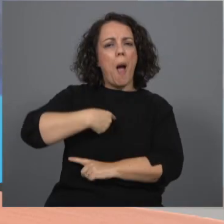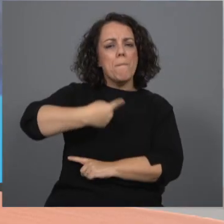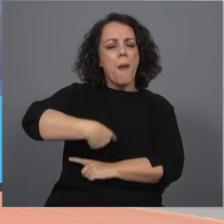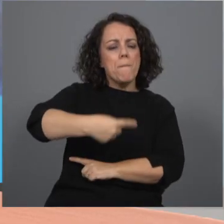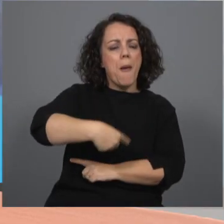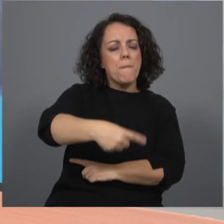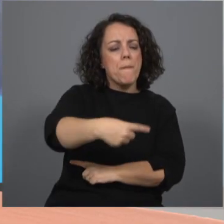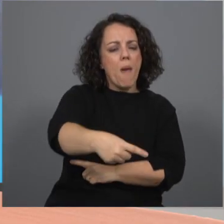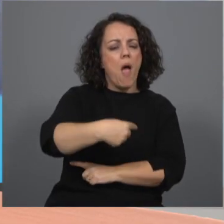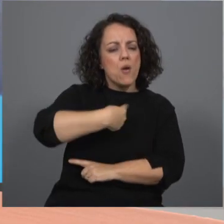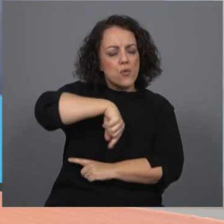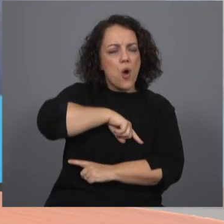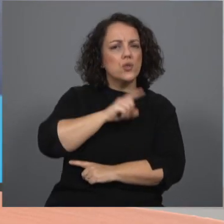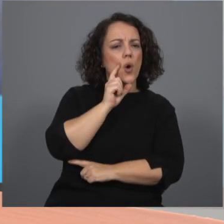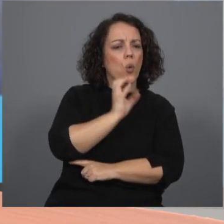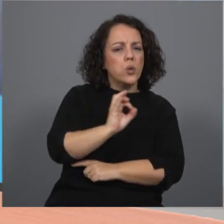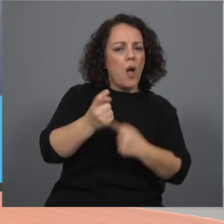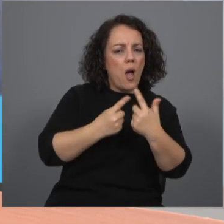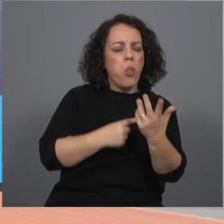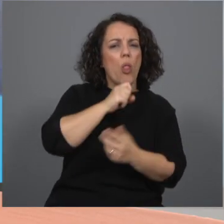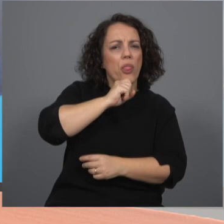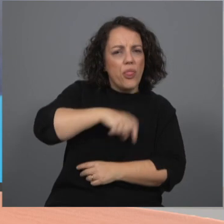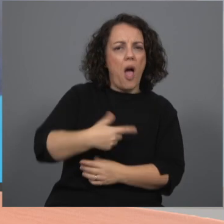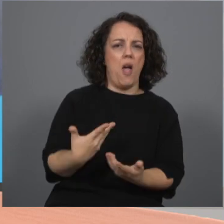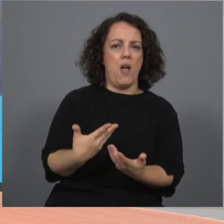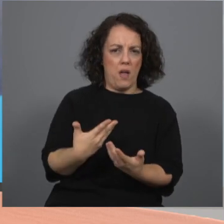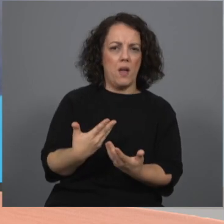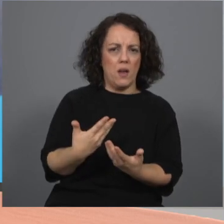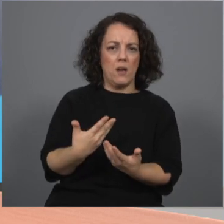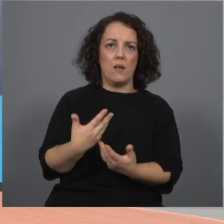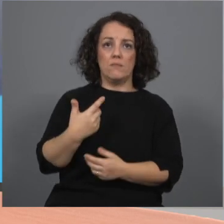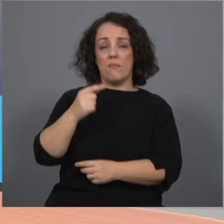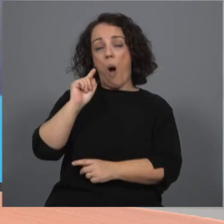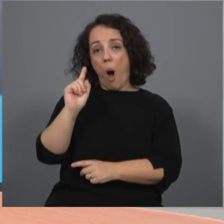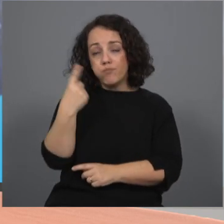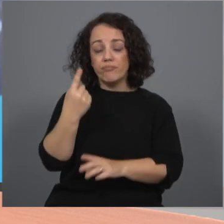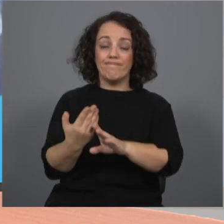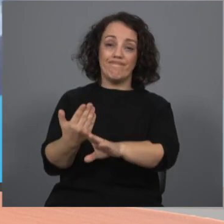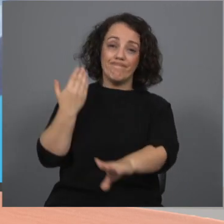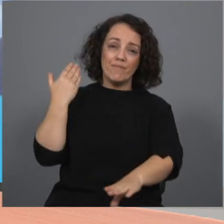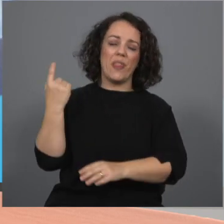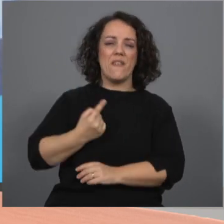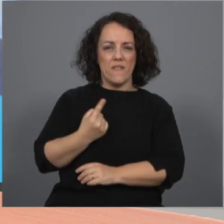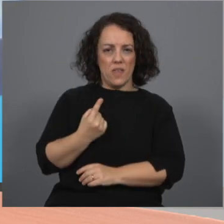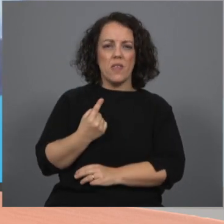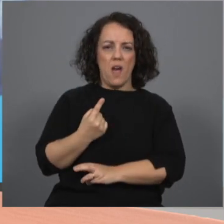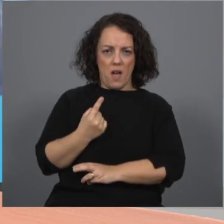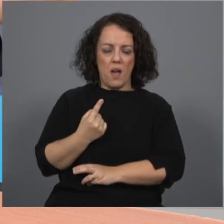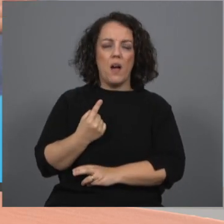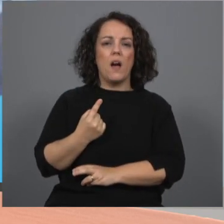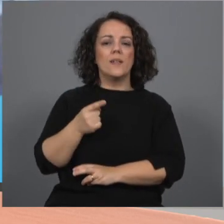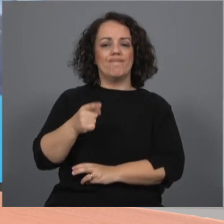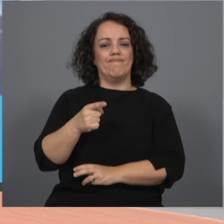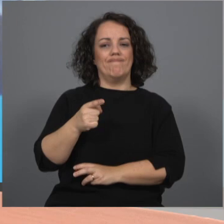aí há de facto um primeiro passo a dar, e já devia ter sido dado, não é? Há muito tempo, e que é esse passo que